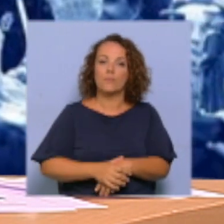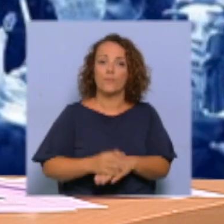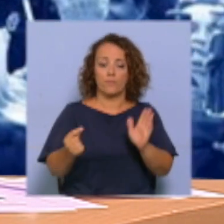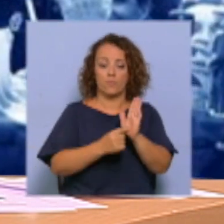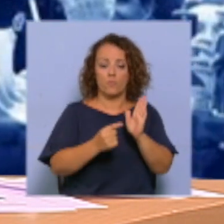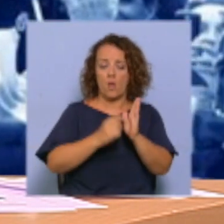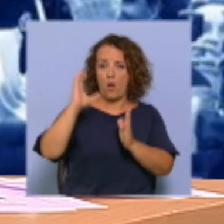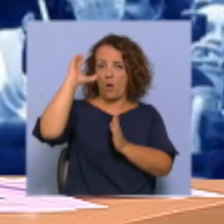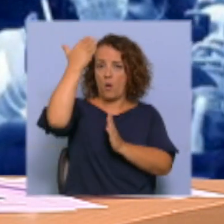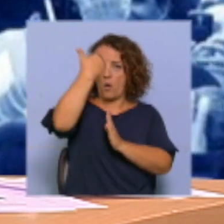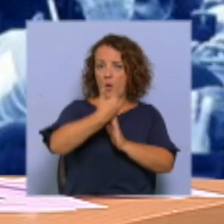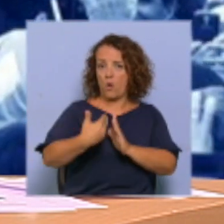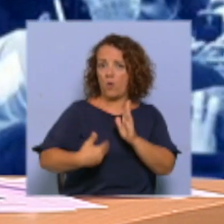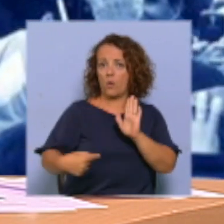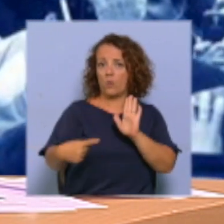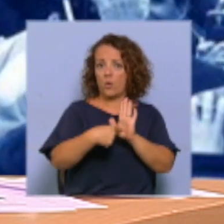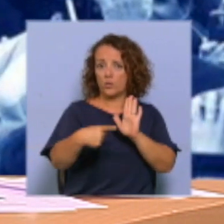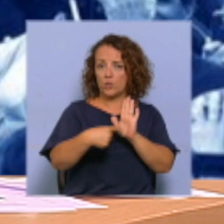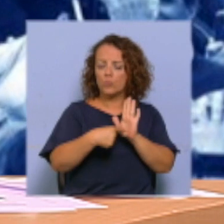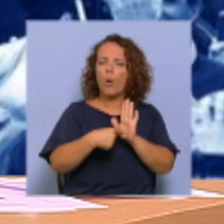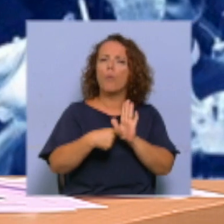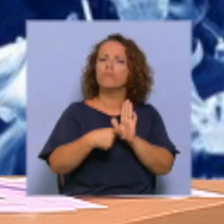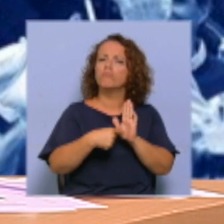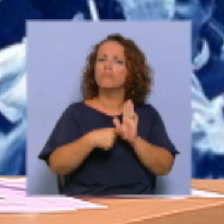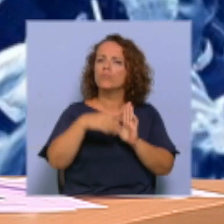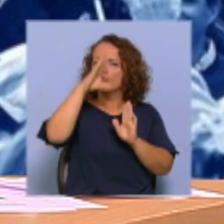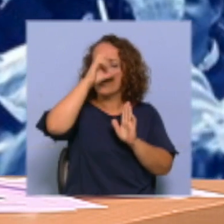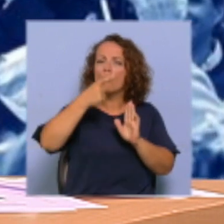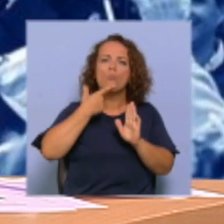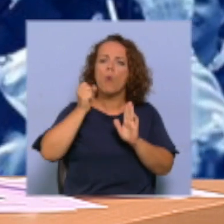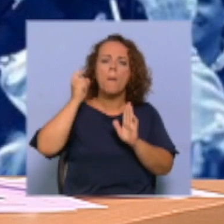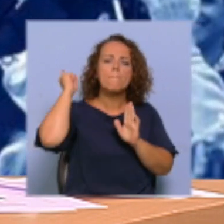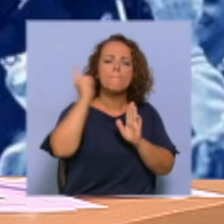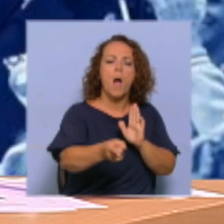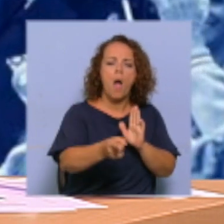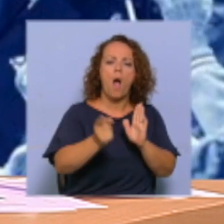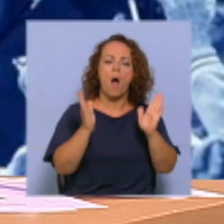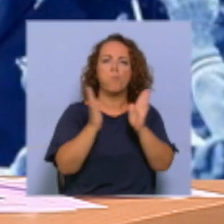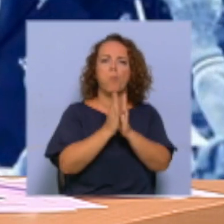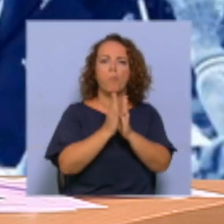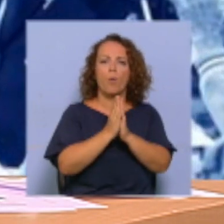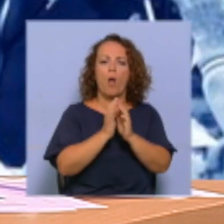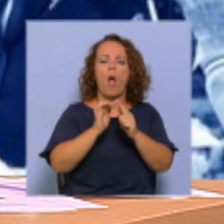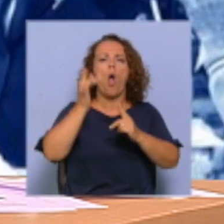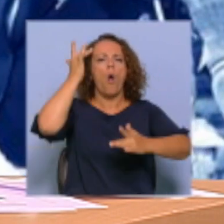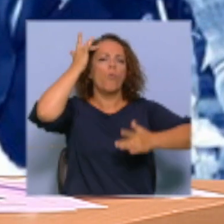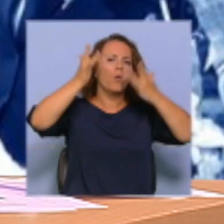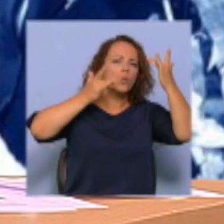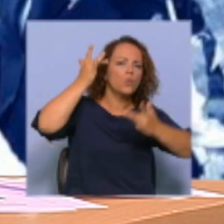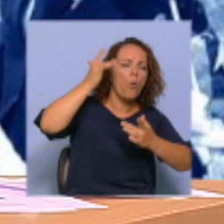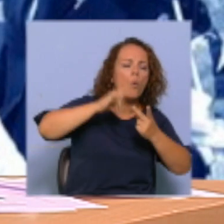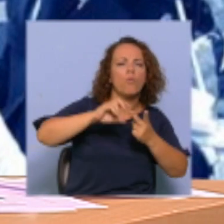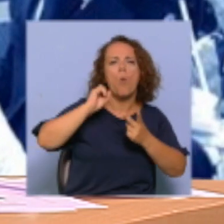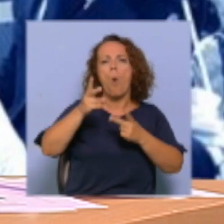Constituição que não pode impor uma doutrina nem filosófica, nem